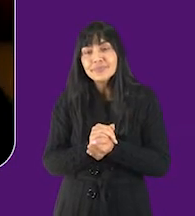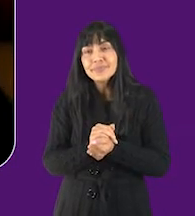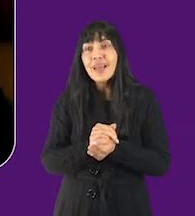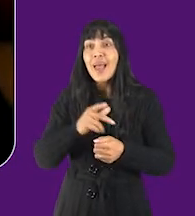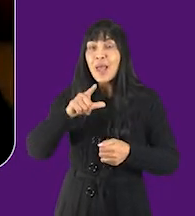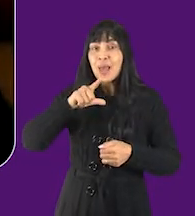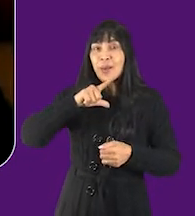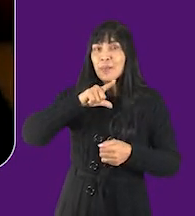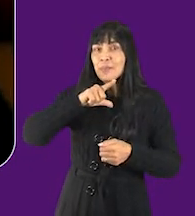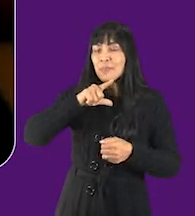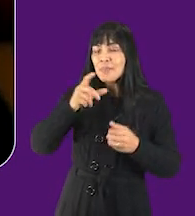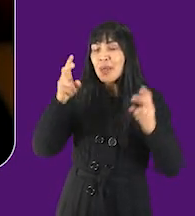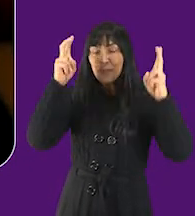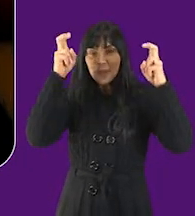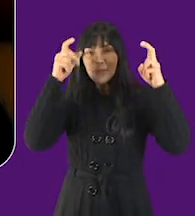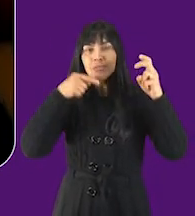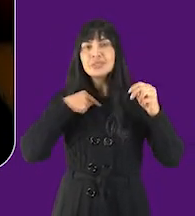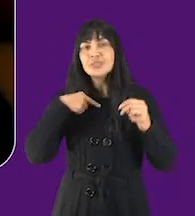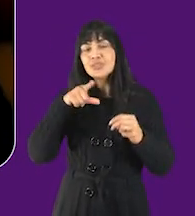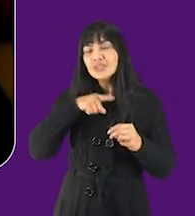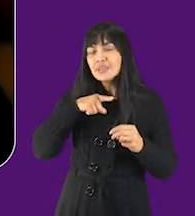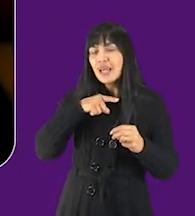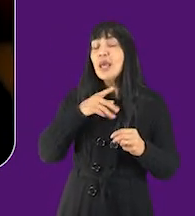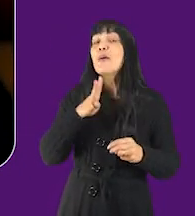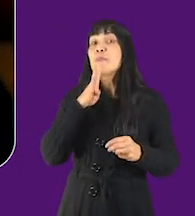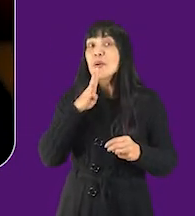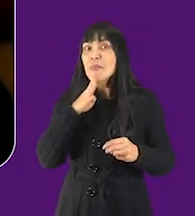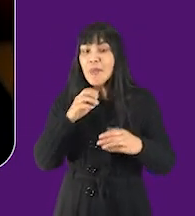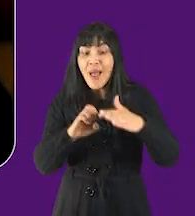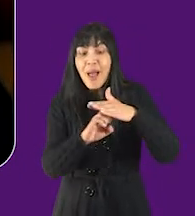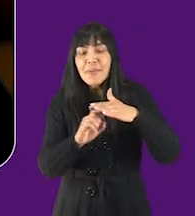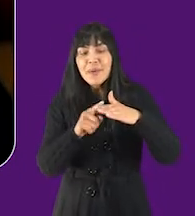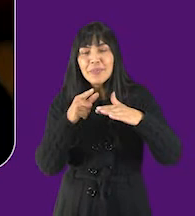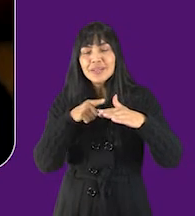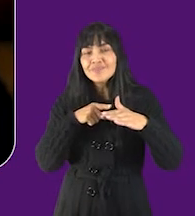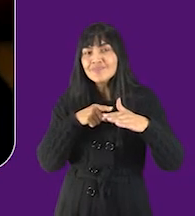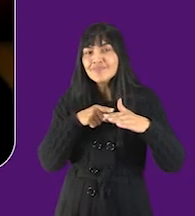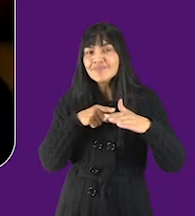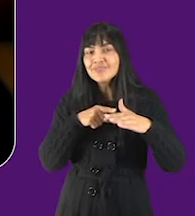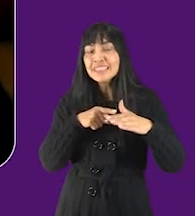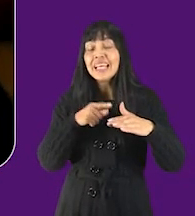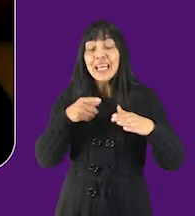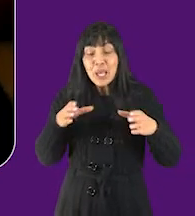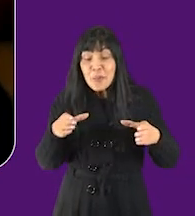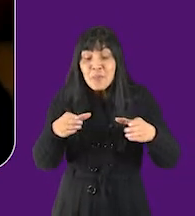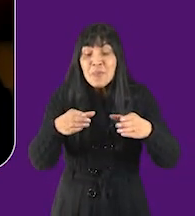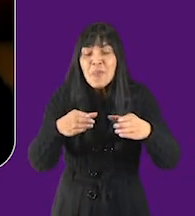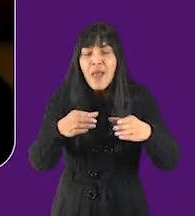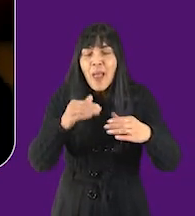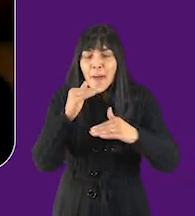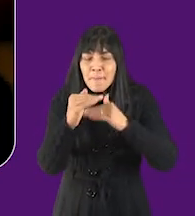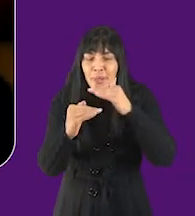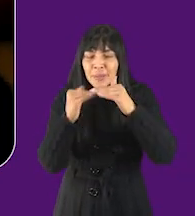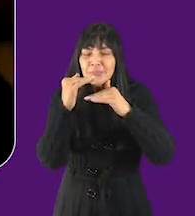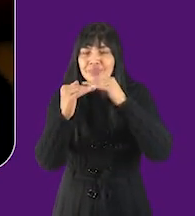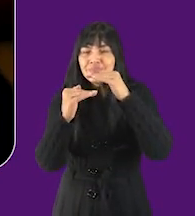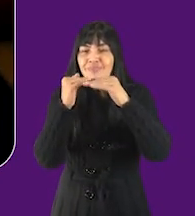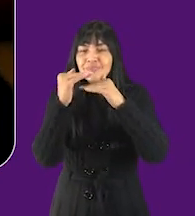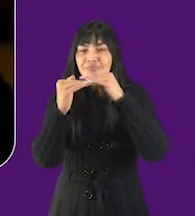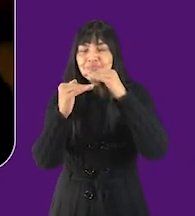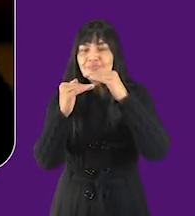ainda nesse tema, a gente tem o conhecimento de que a Tetra Pak tem centros de